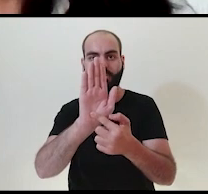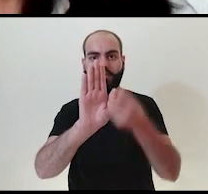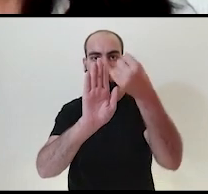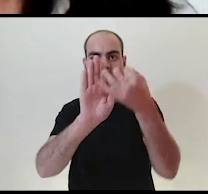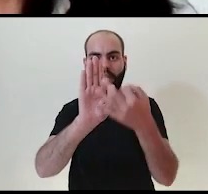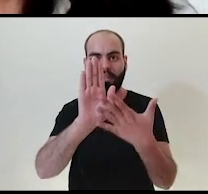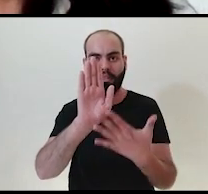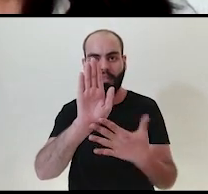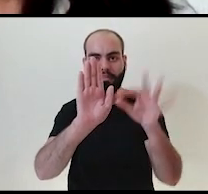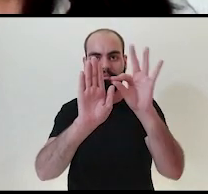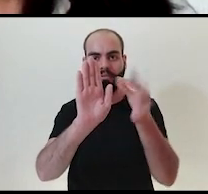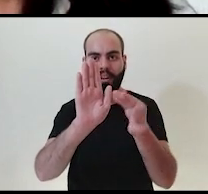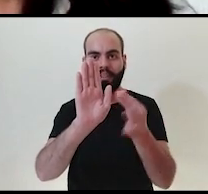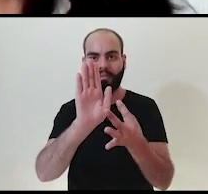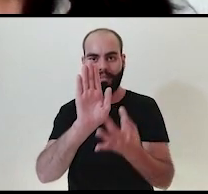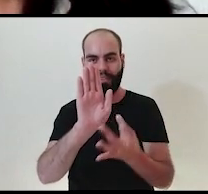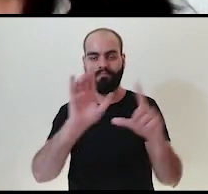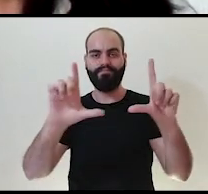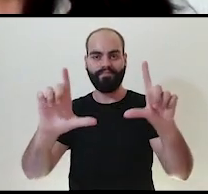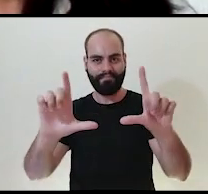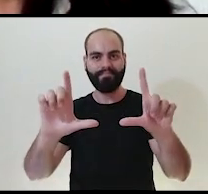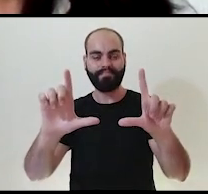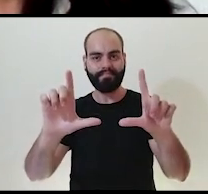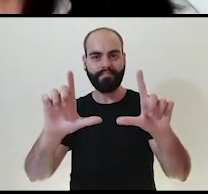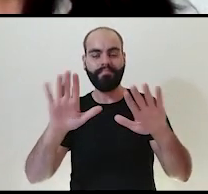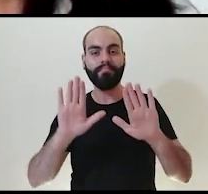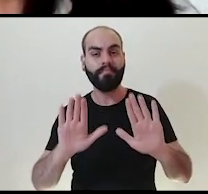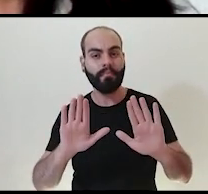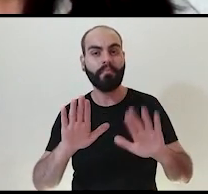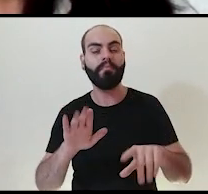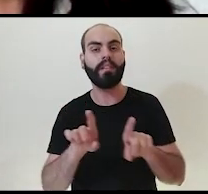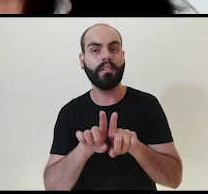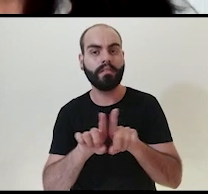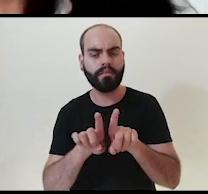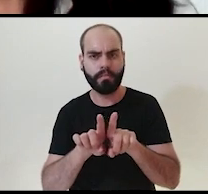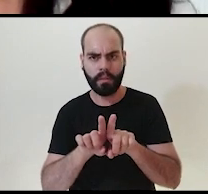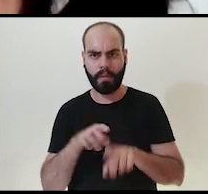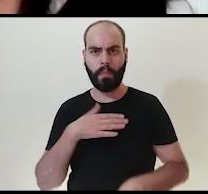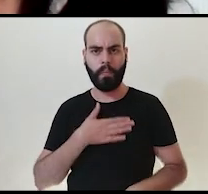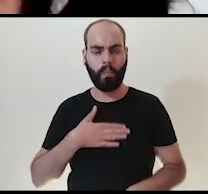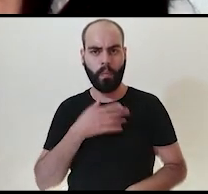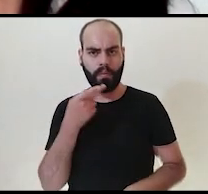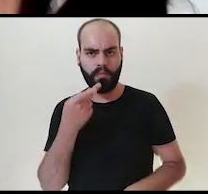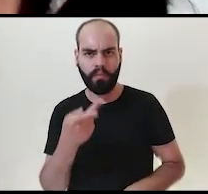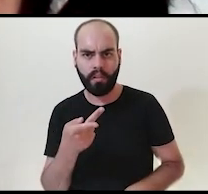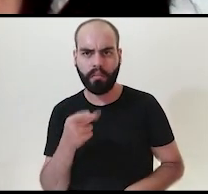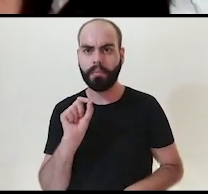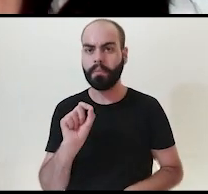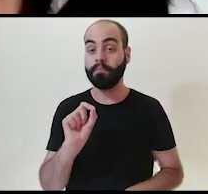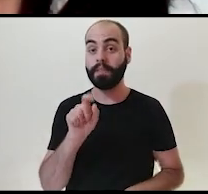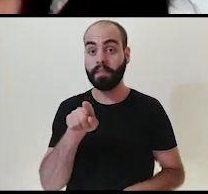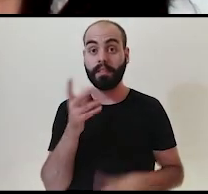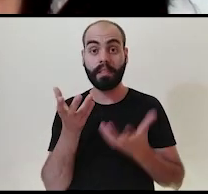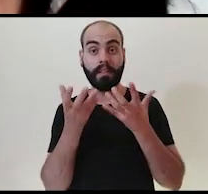Então, mas assim, de qualquer forma. Eu gosto também de falar que dá para brincar com sombra e luz. Às vezes você quer fazer uma